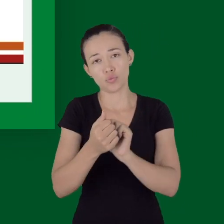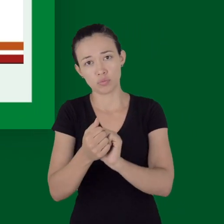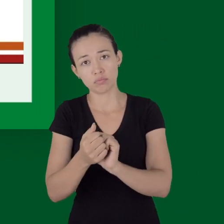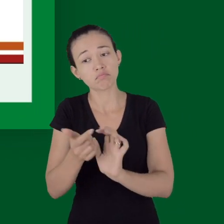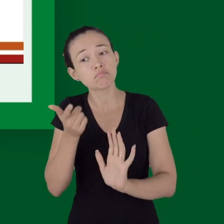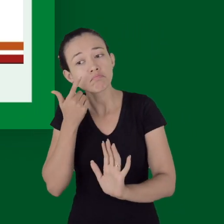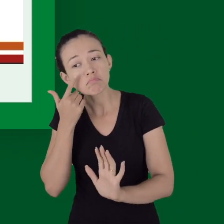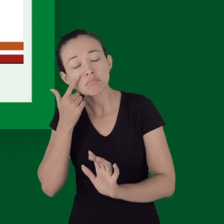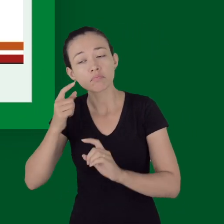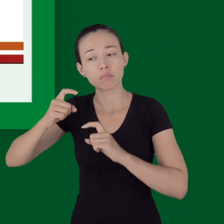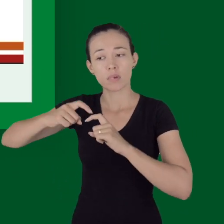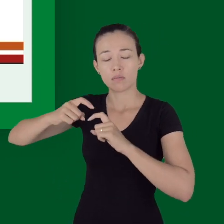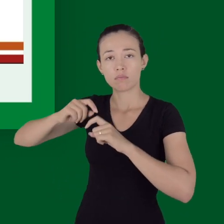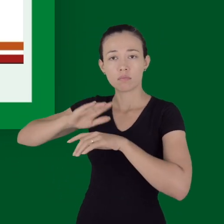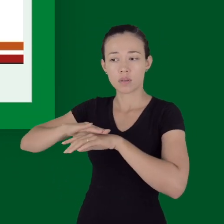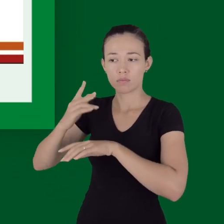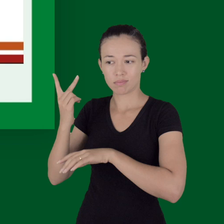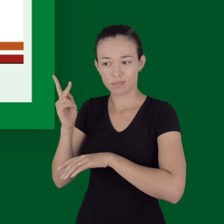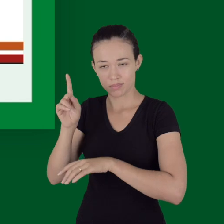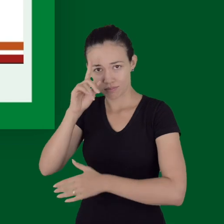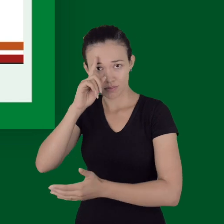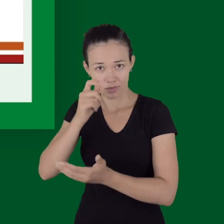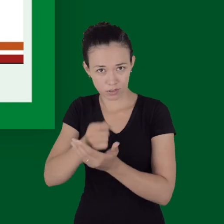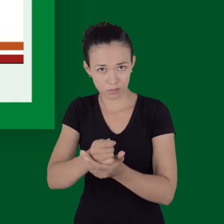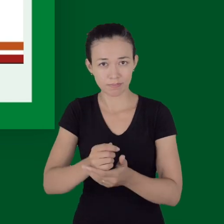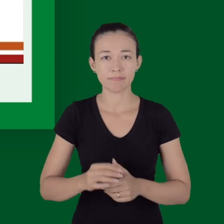Braslândia, Planaltina, Guará.